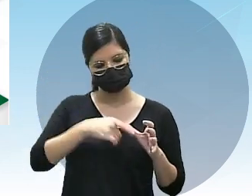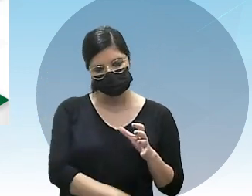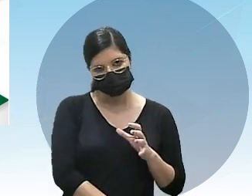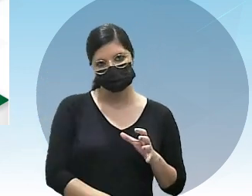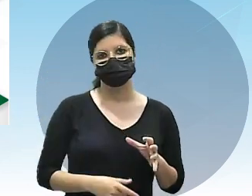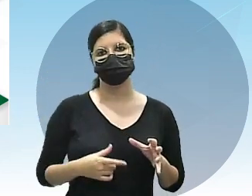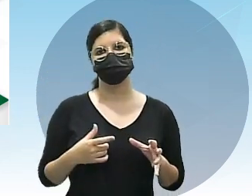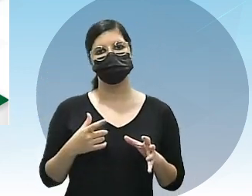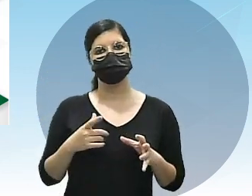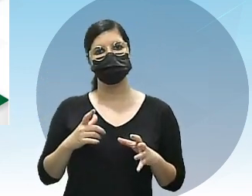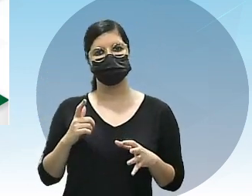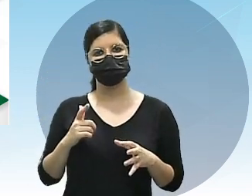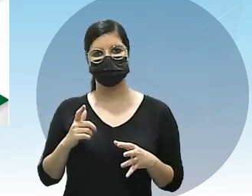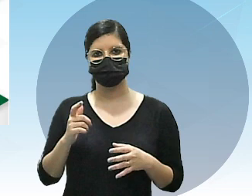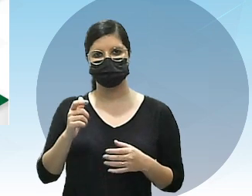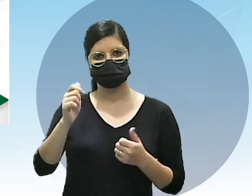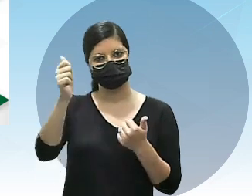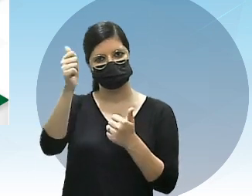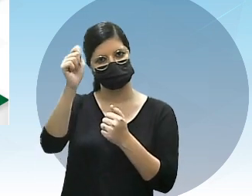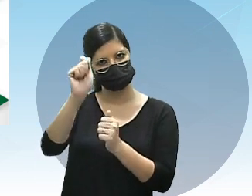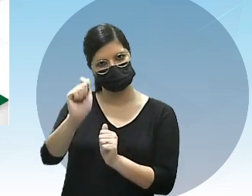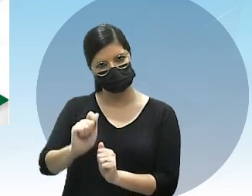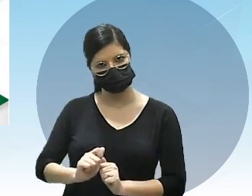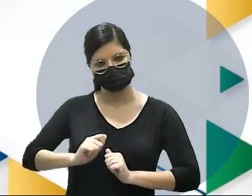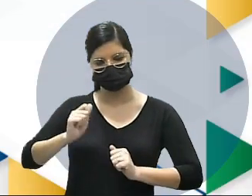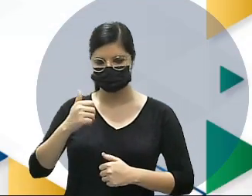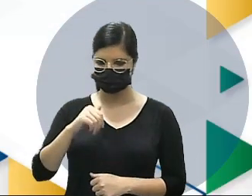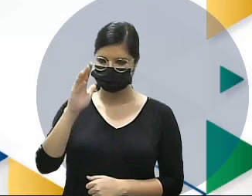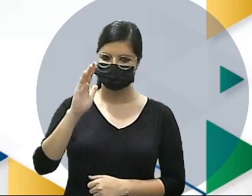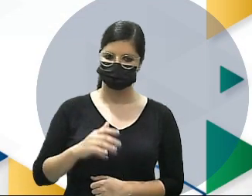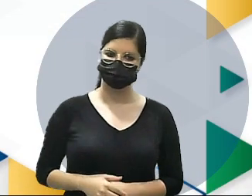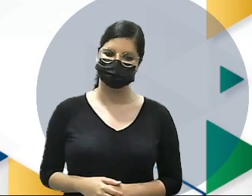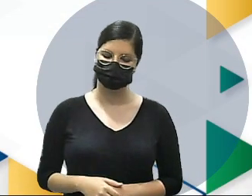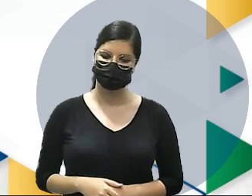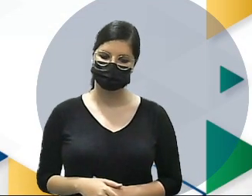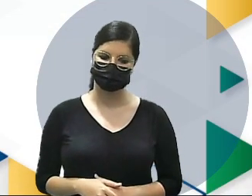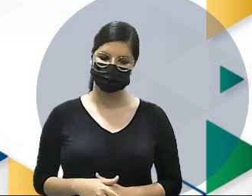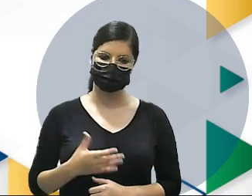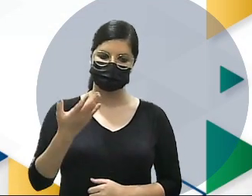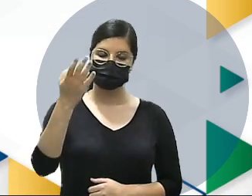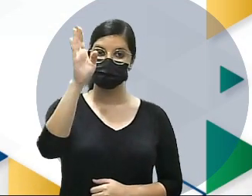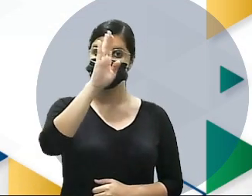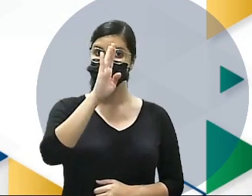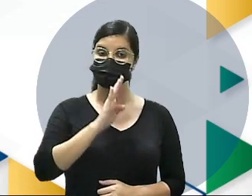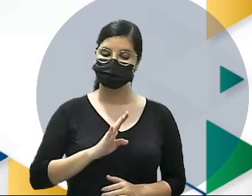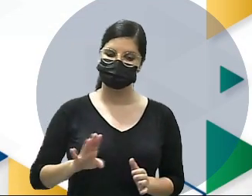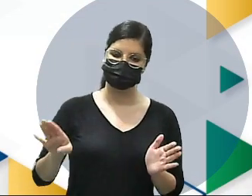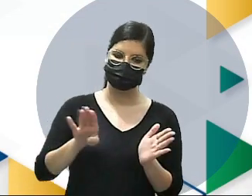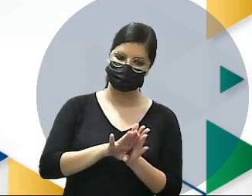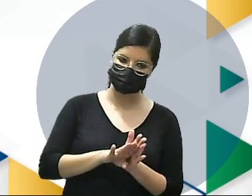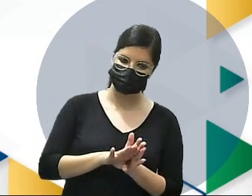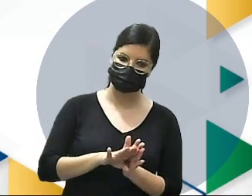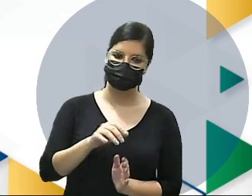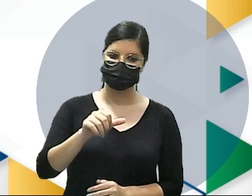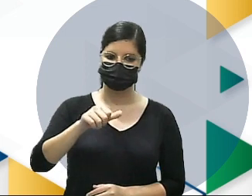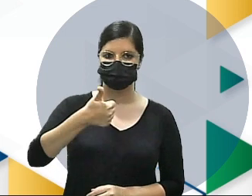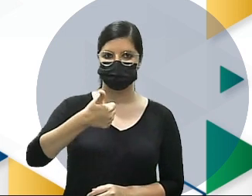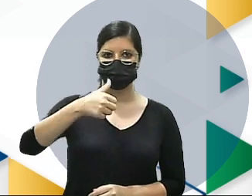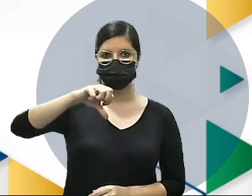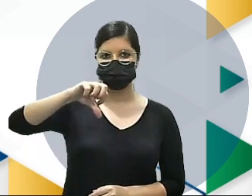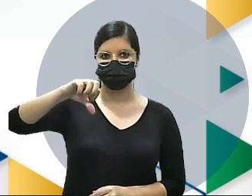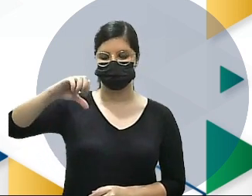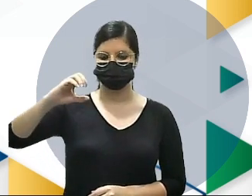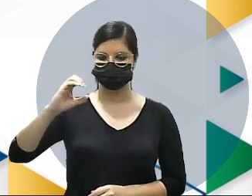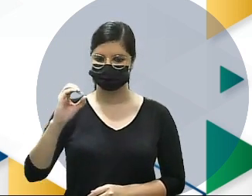alguém uma expressão artística muito maior é como eu falei para vocês no Brasil só chegou aí perto dos anos de